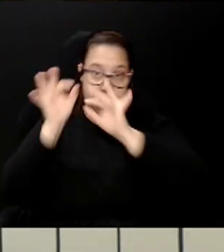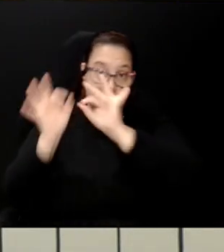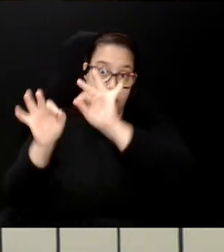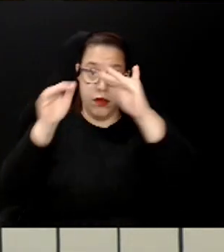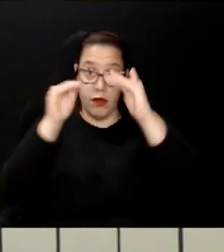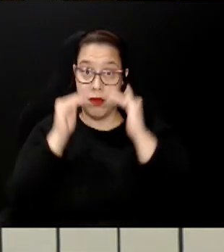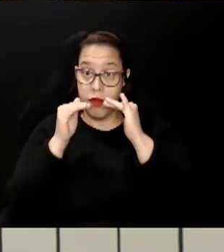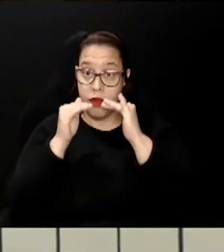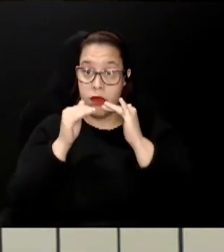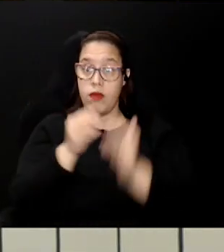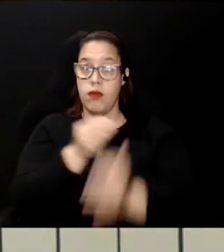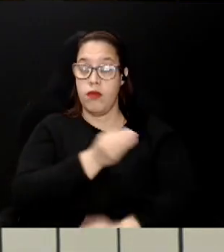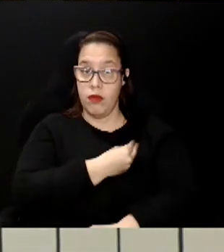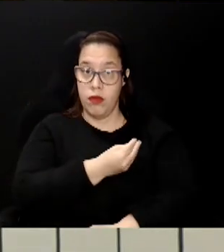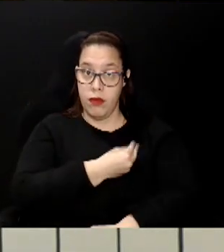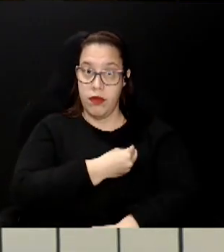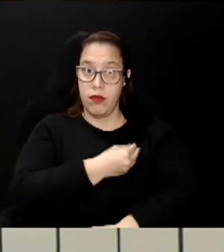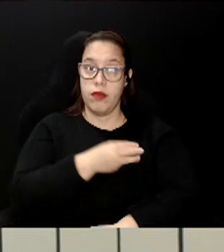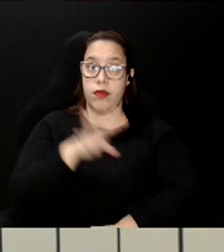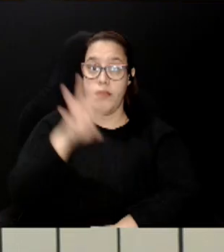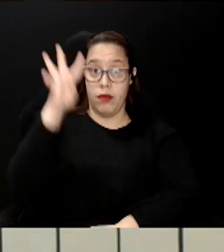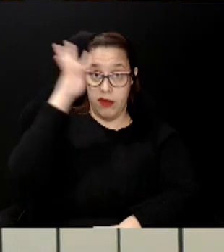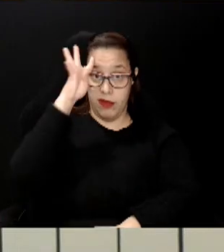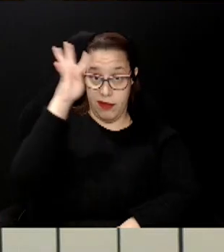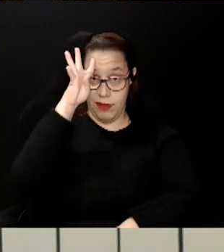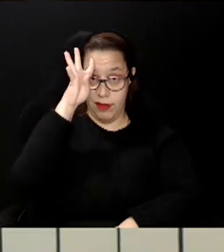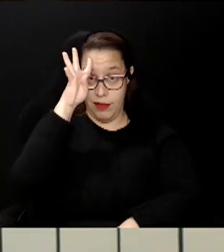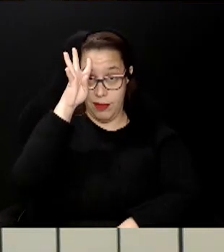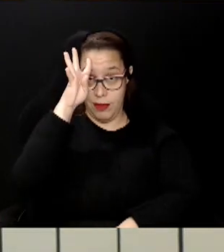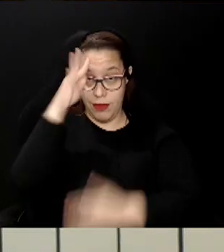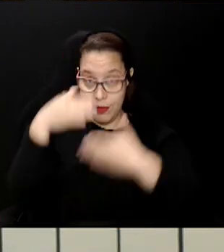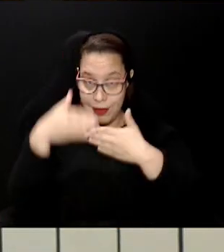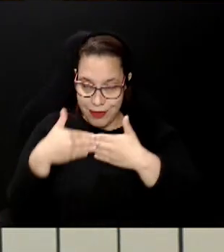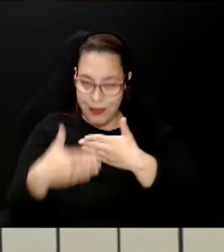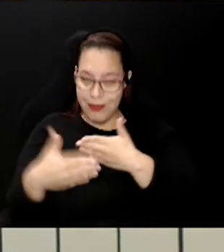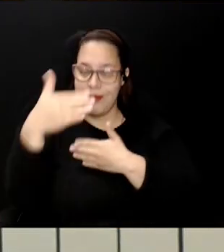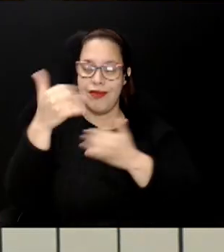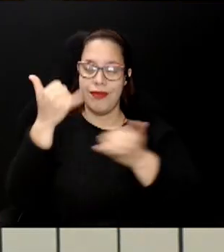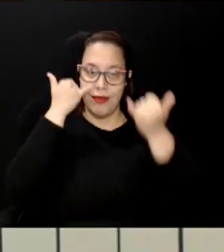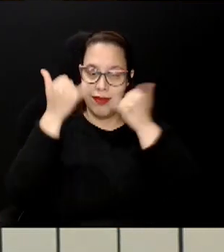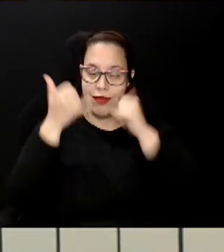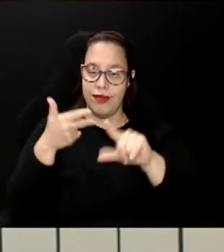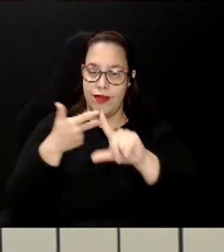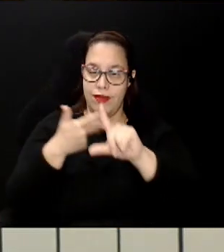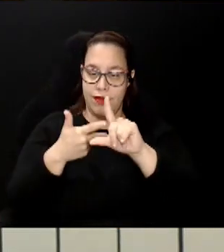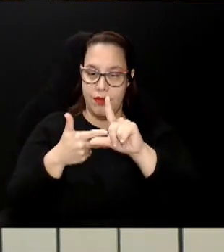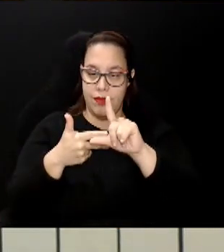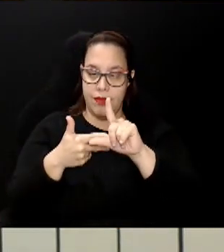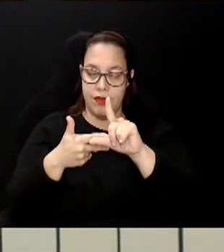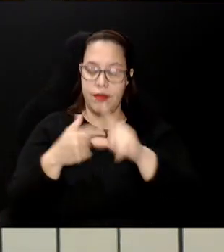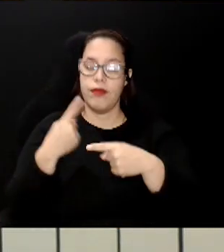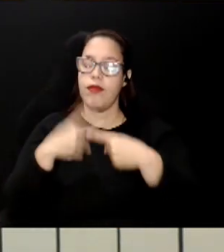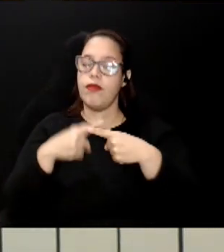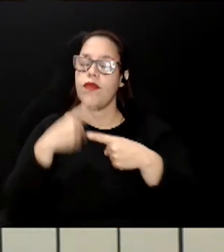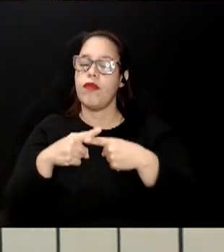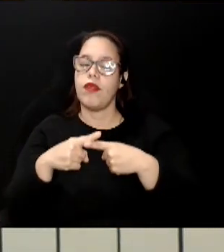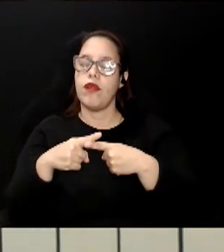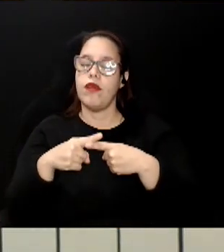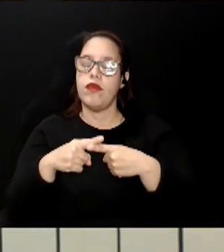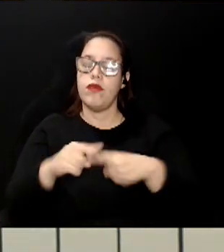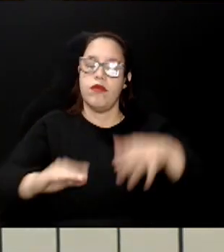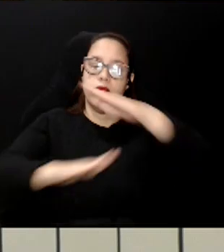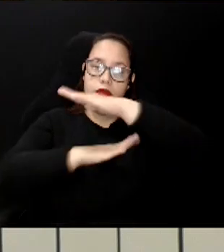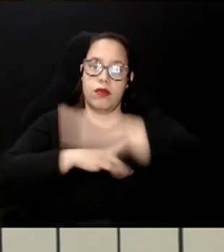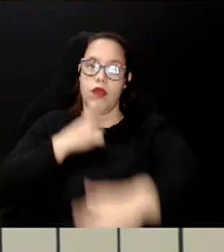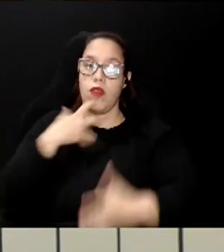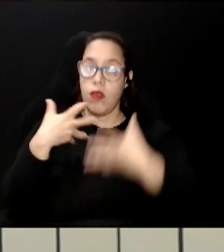ao vivo nesta quarta-feira. A gente segue aqui com as notícias do Legislativo, porque a Câmara Municipal de Campinas recebeu o